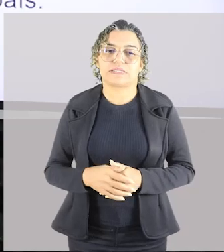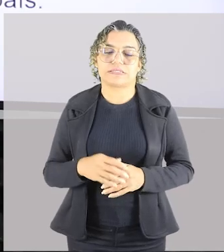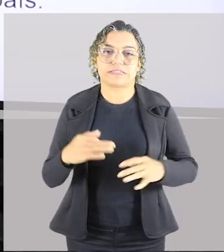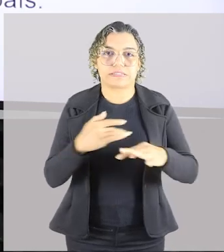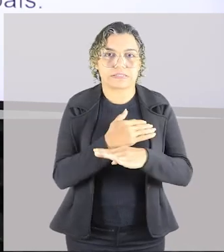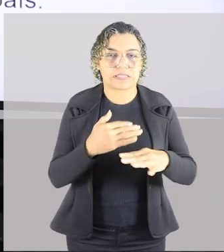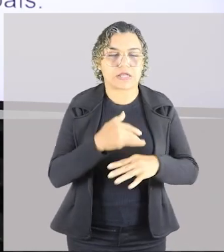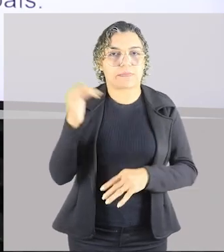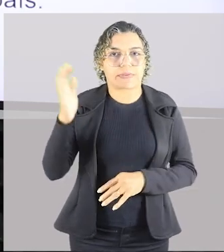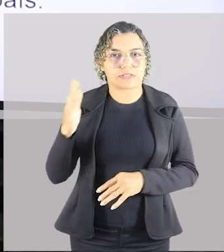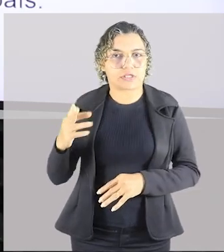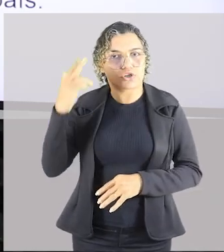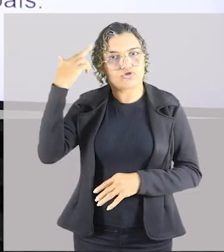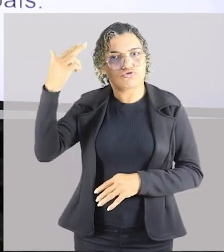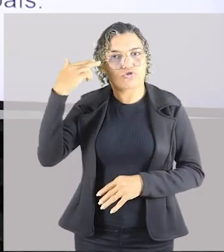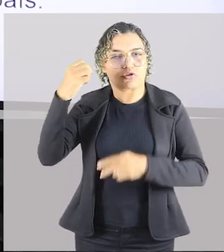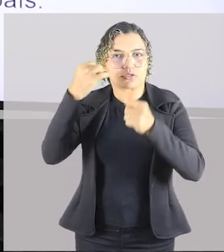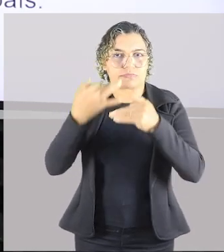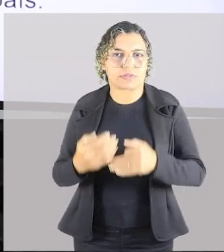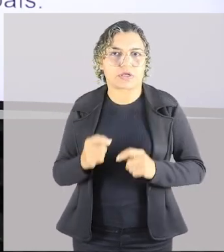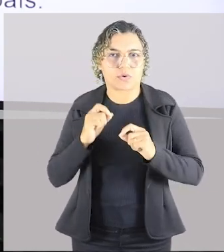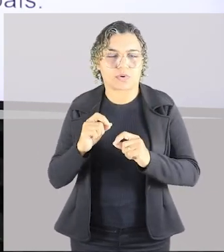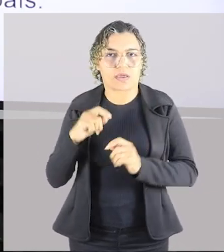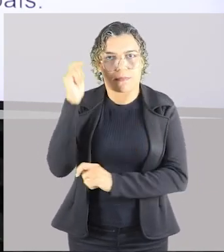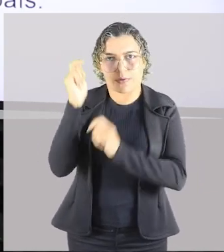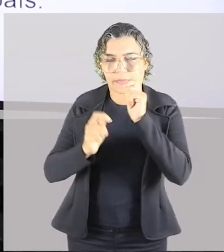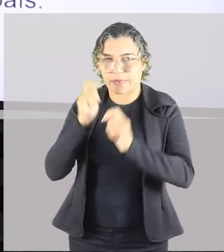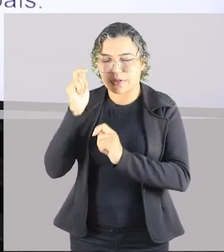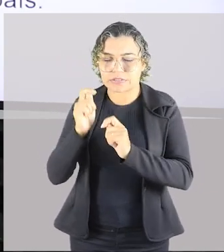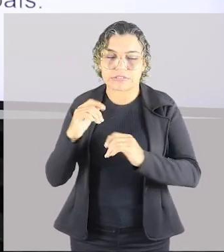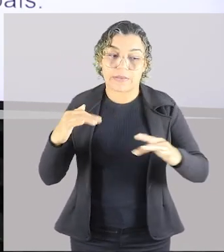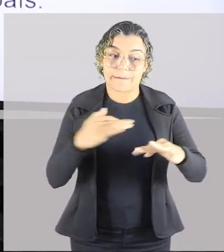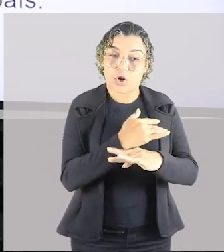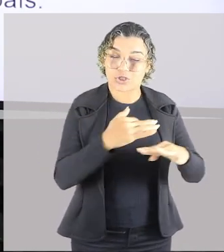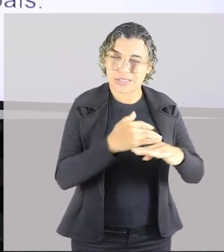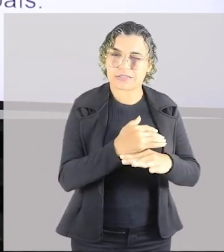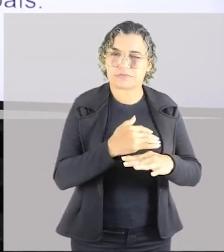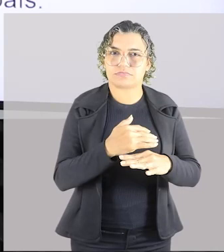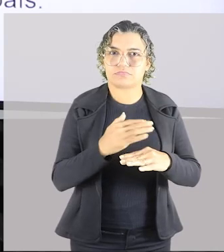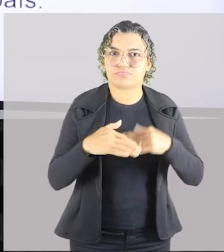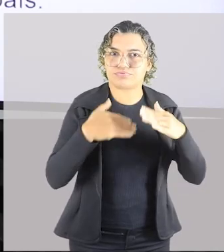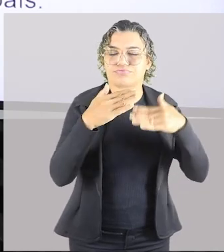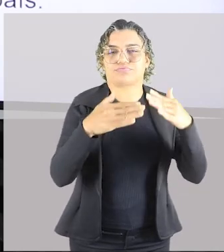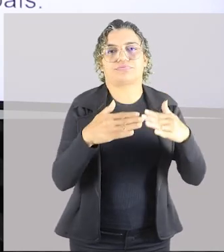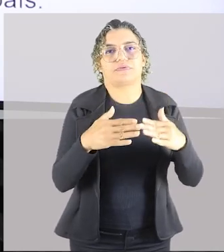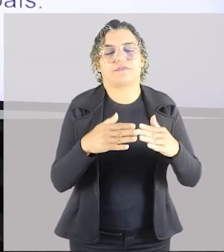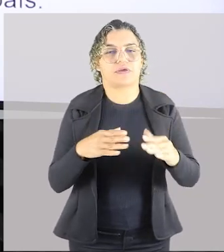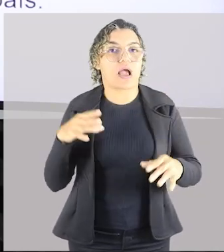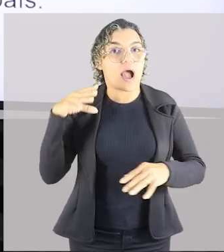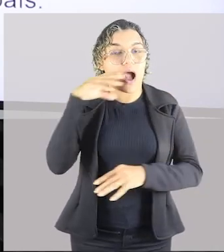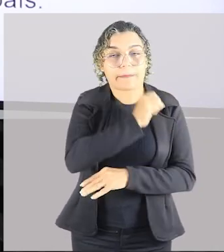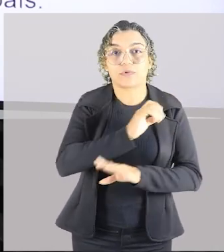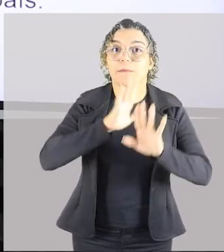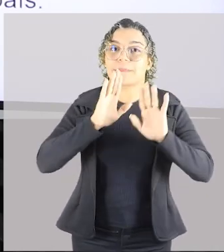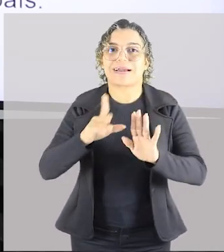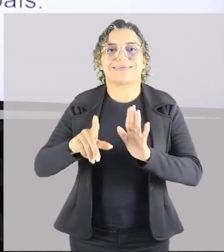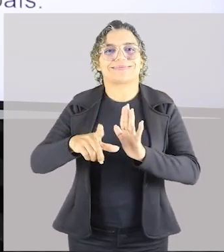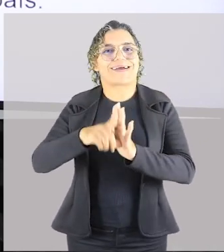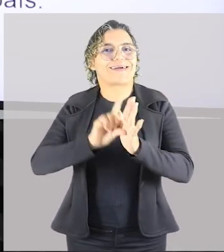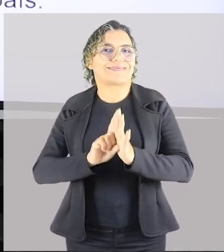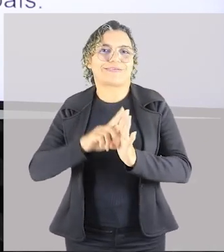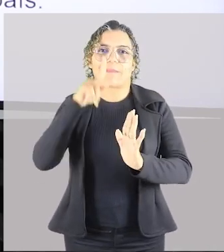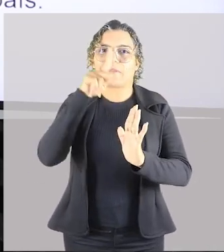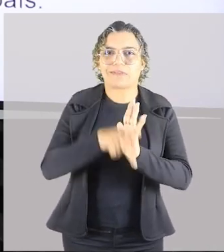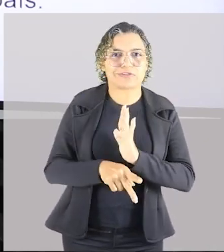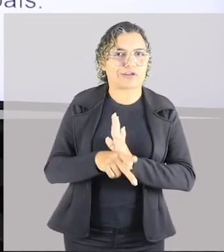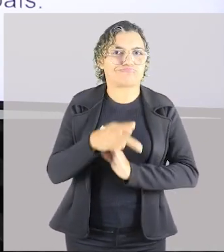brasileiras, historicamente, o nosso processo urbano foi rápido, foi intenso, mas nada planejado. As nossas principais